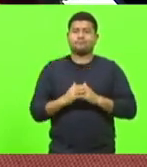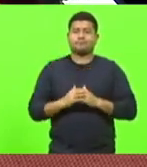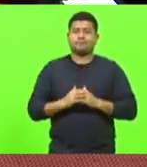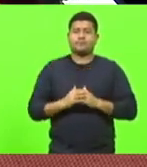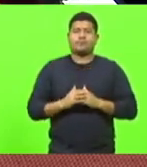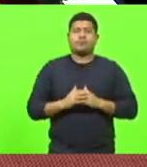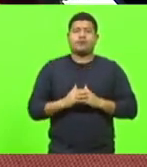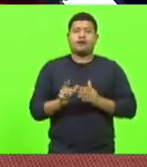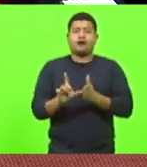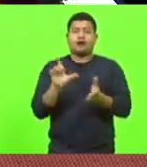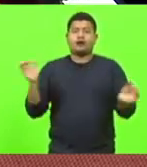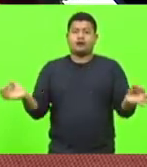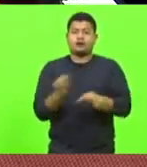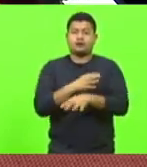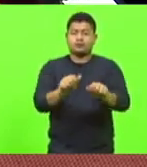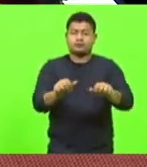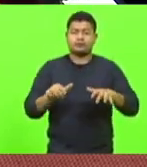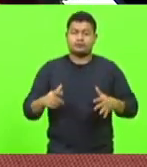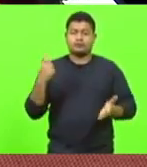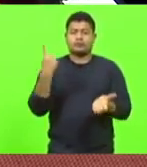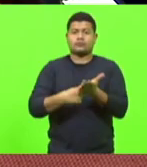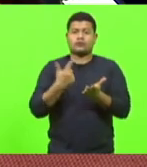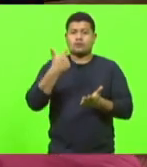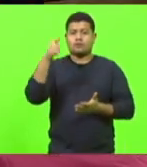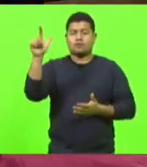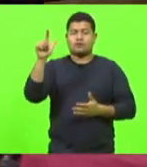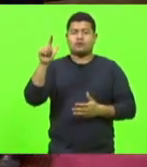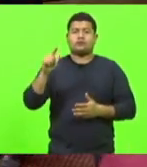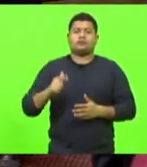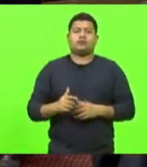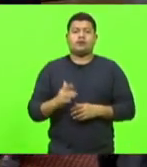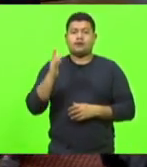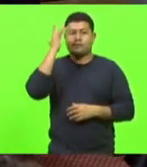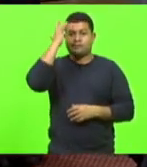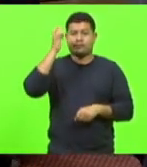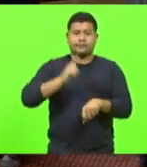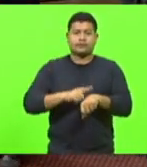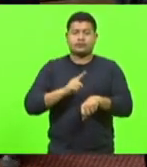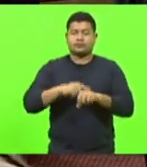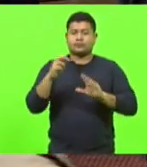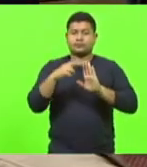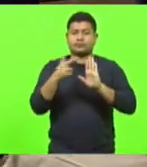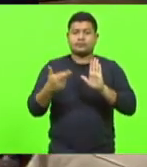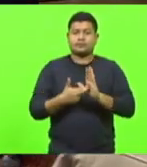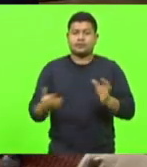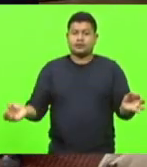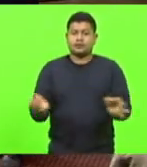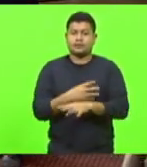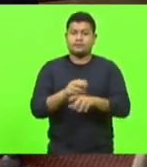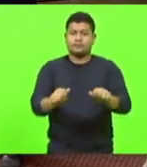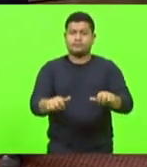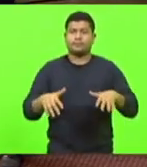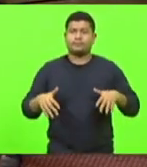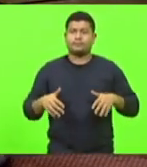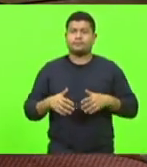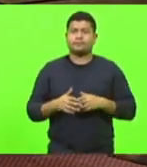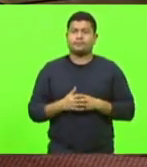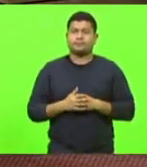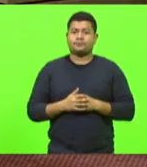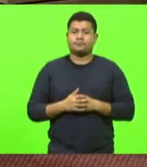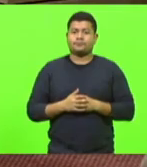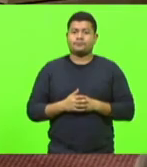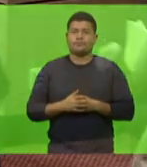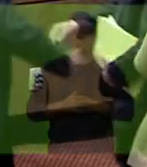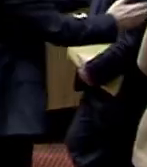presidência antes de encerrar a presente sessão convoca a outra sessão ordinária para amanhã no horário regimental está encerrada a presente sessão